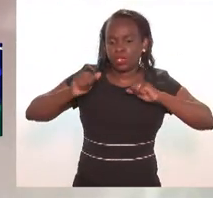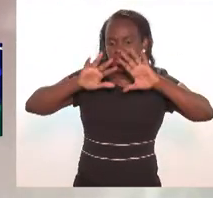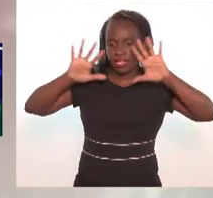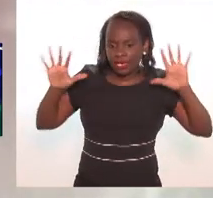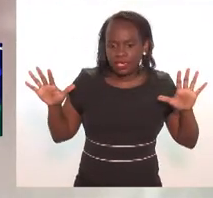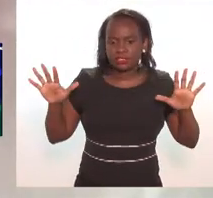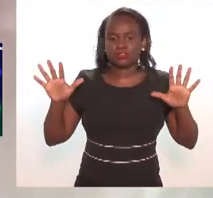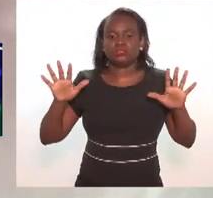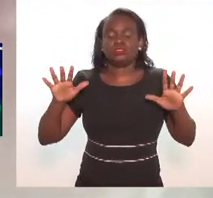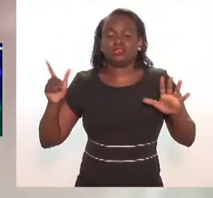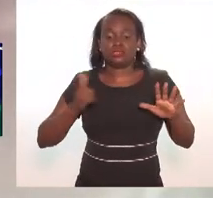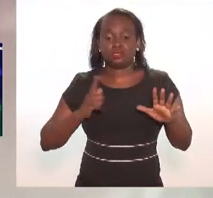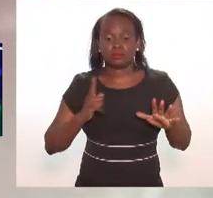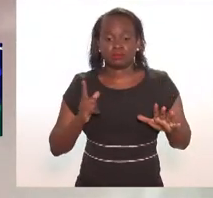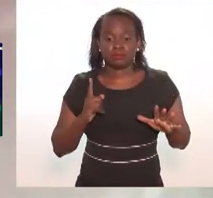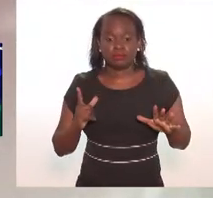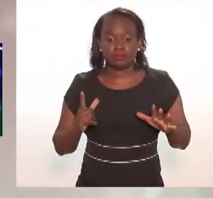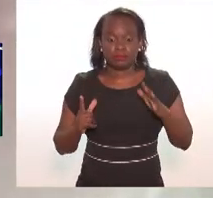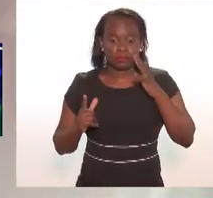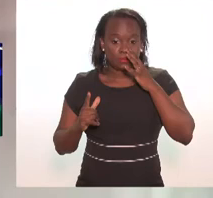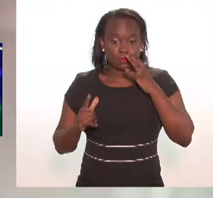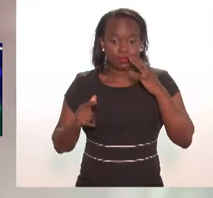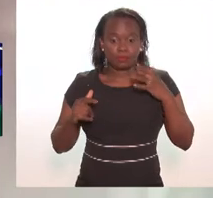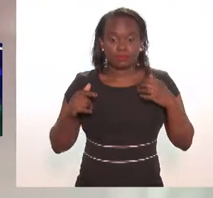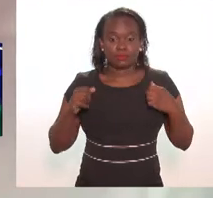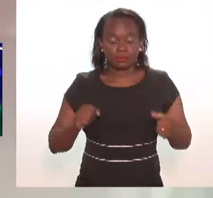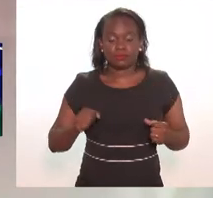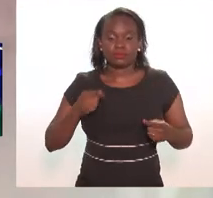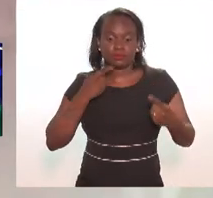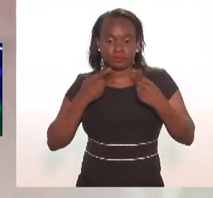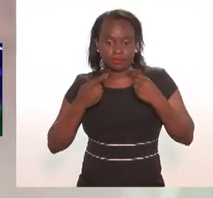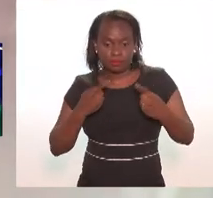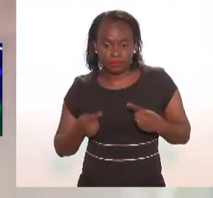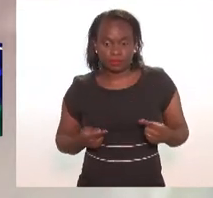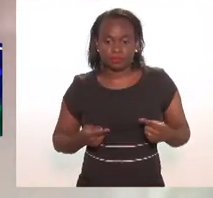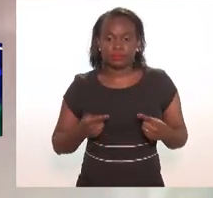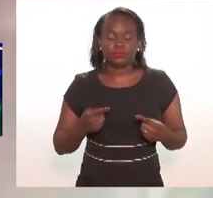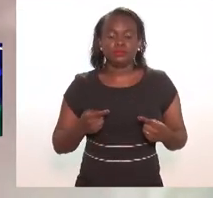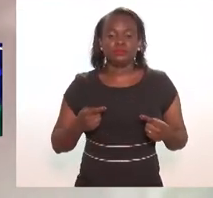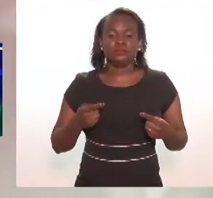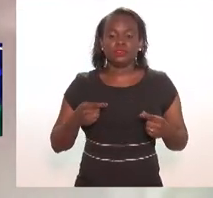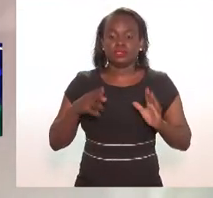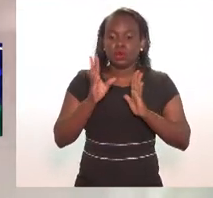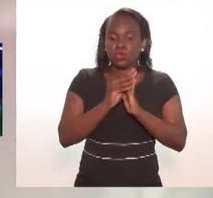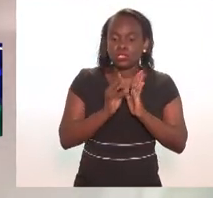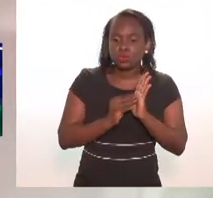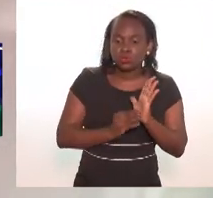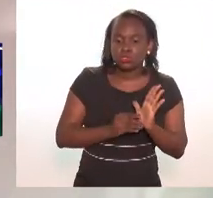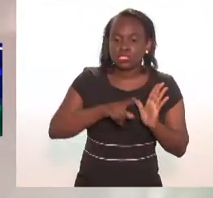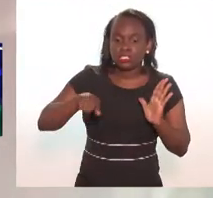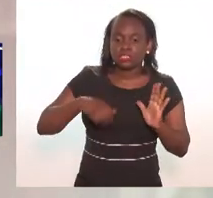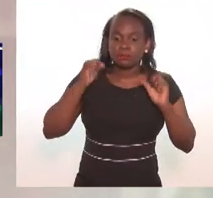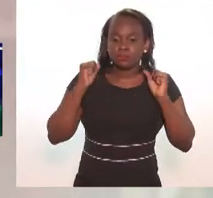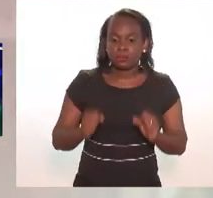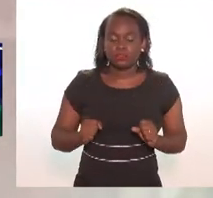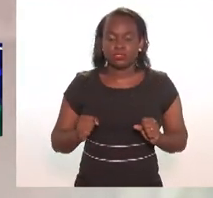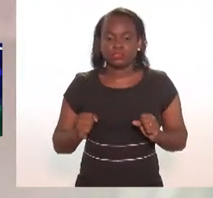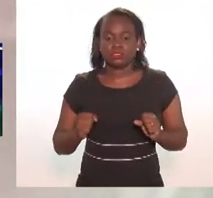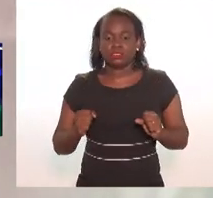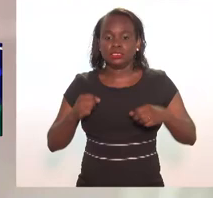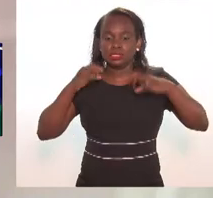e que trouxe, né, para o debate, né, conteúdo para que a gente possa